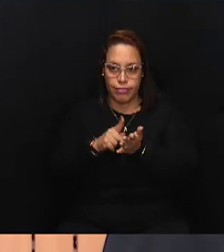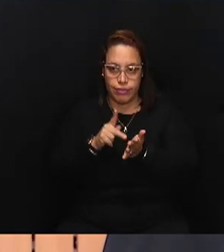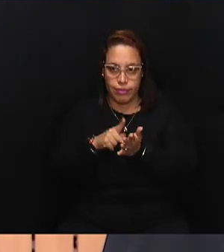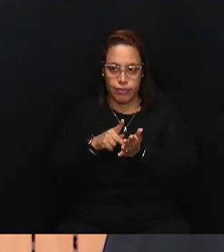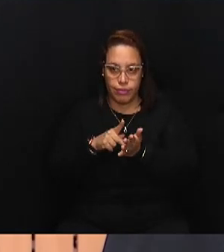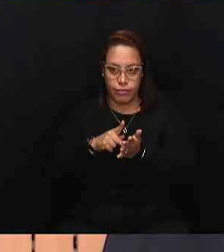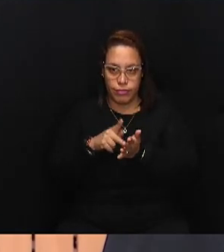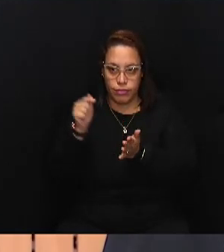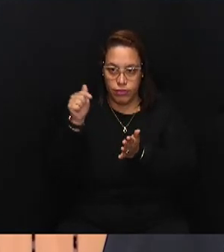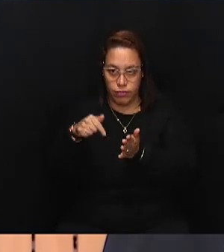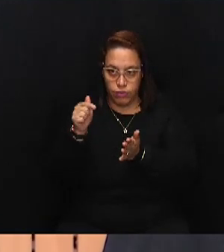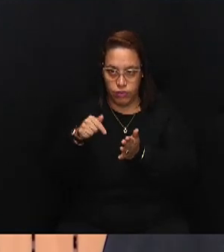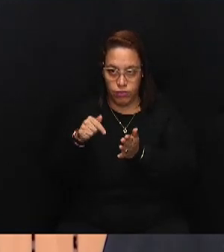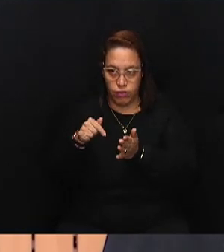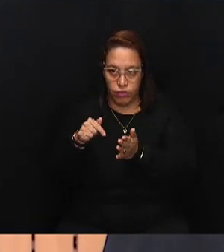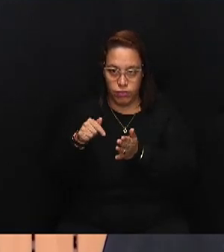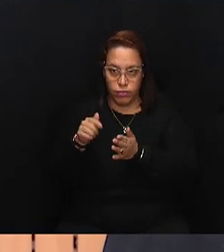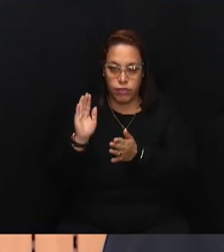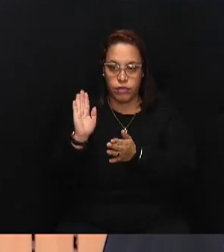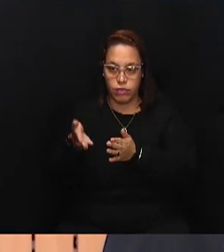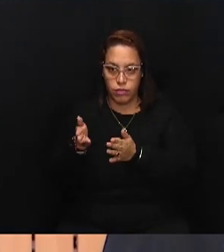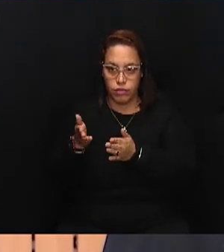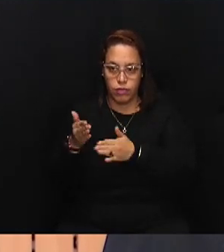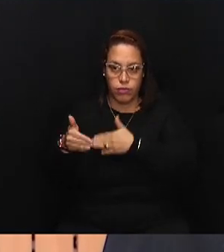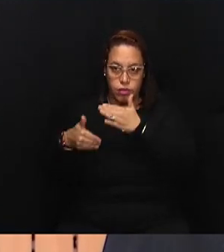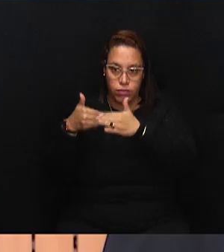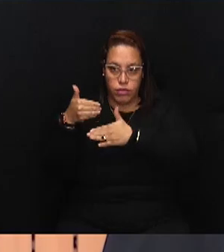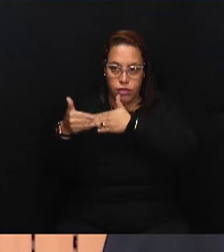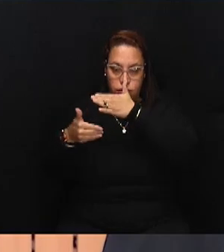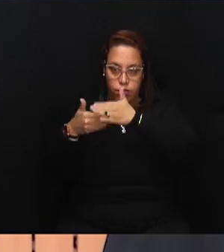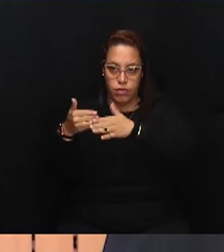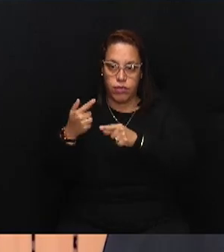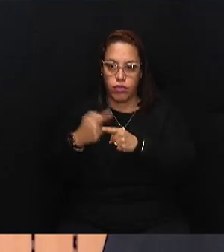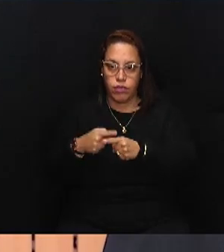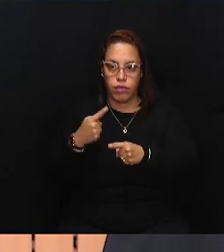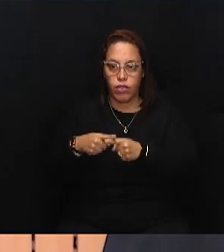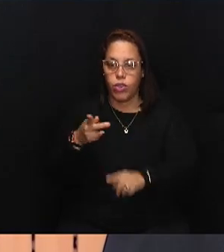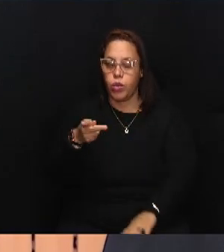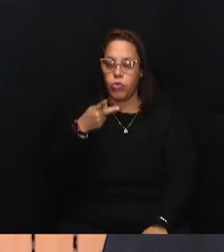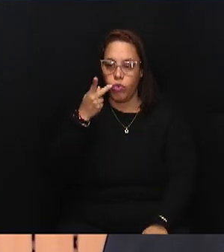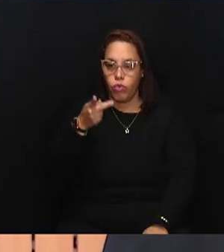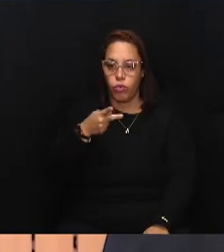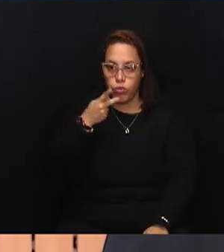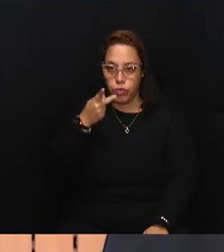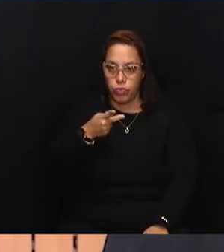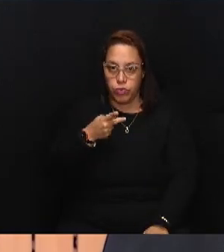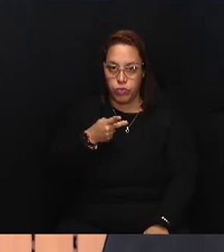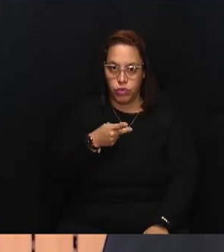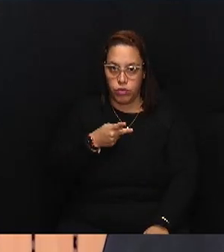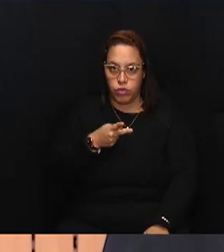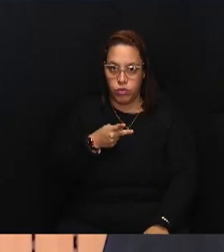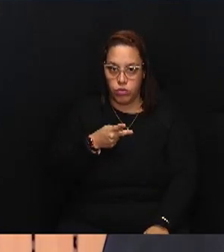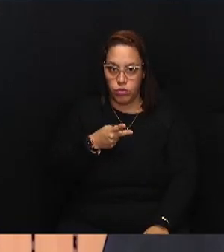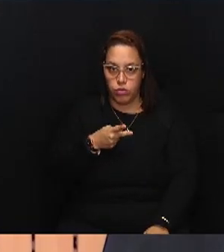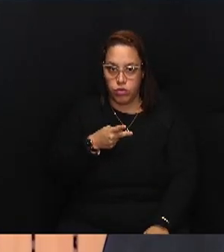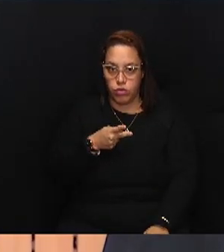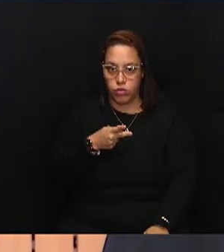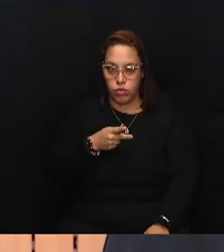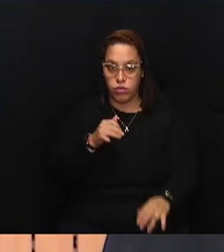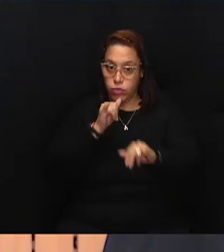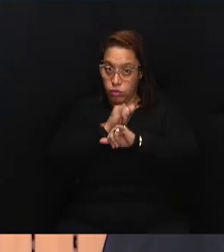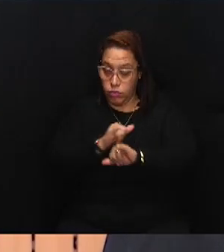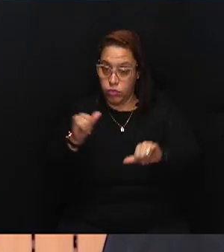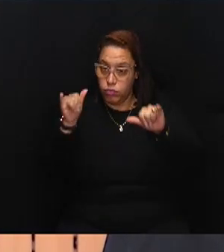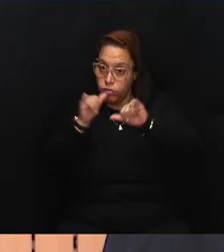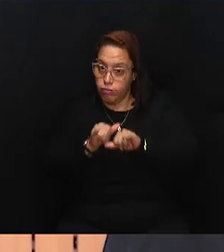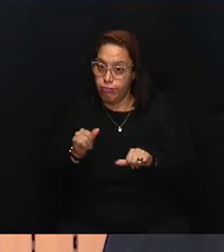com essa casa, assim como nós já vem contando aí, porque, assim como eu disse, falando ainda sobre essa campanha, a